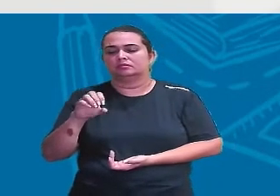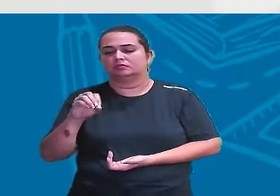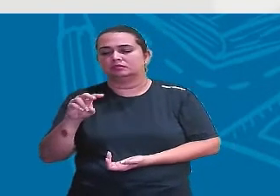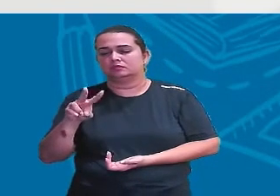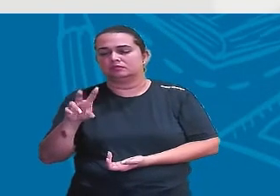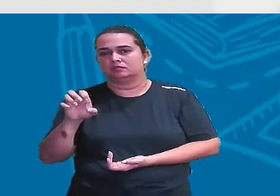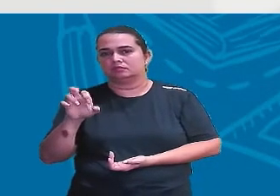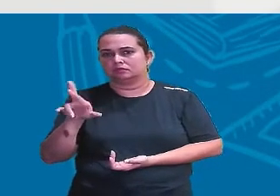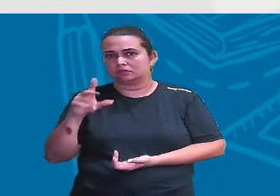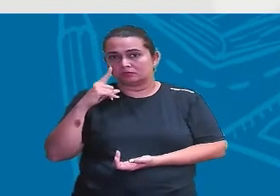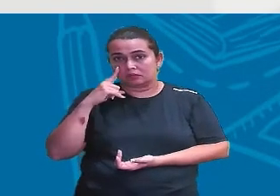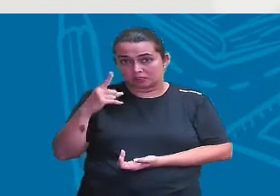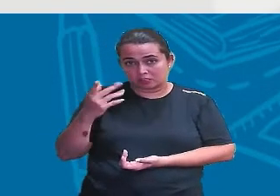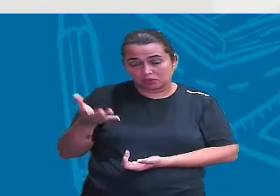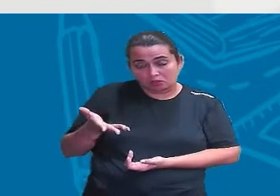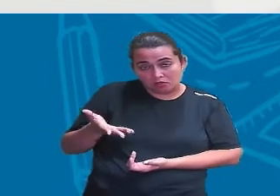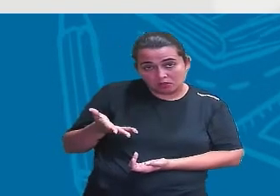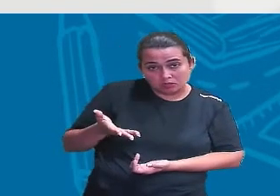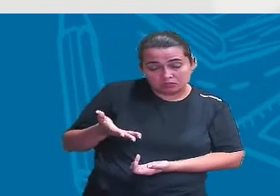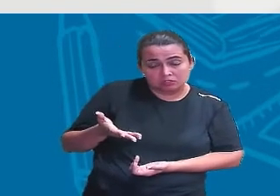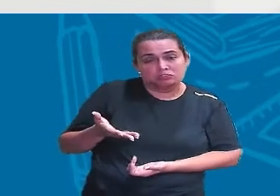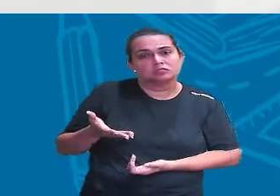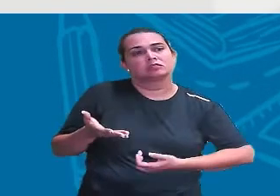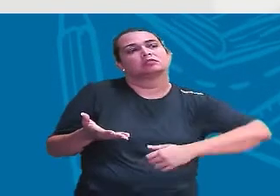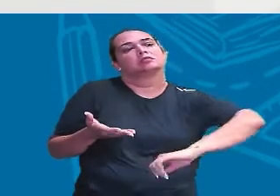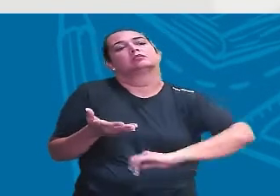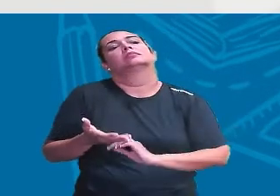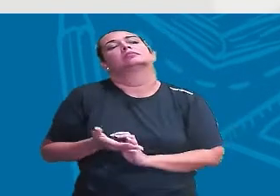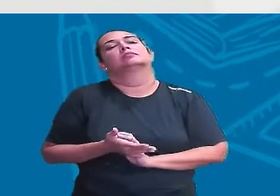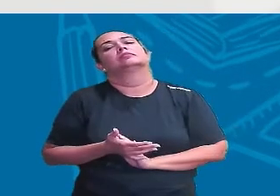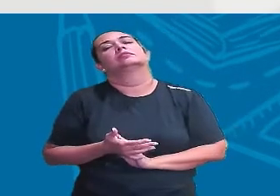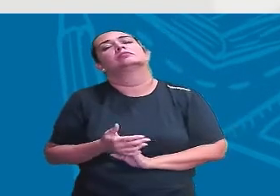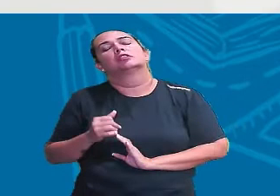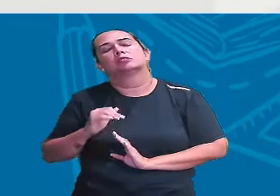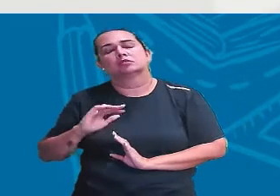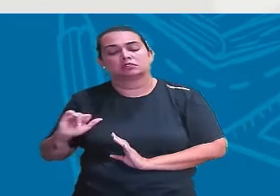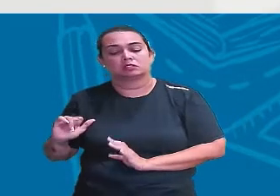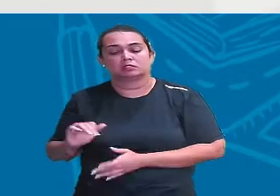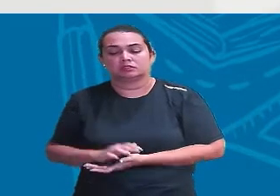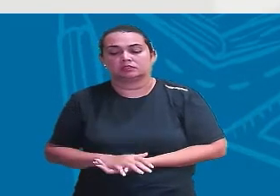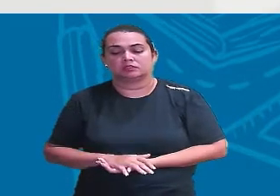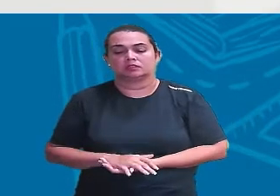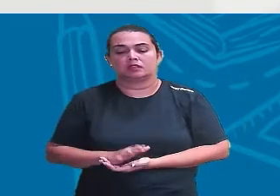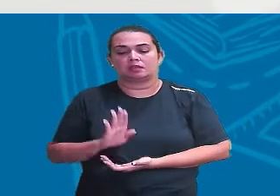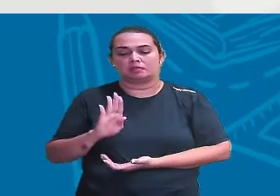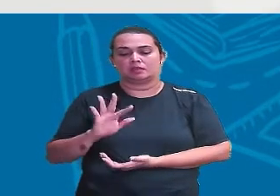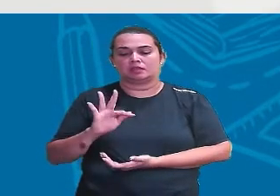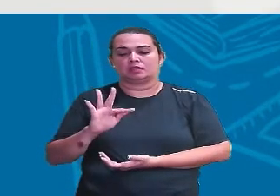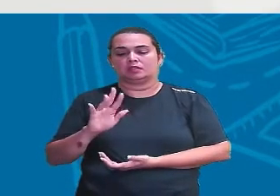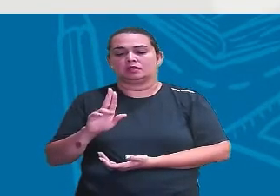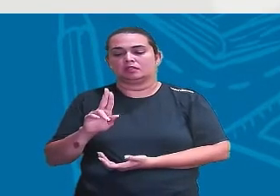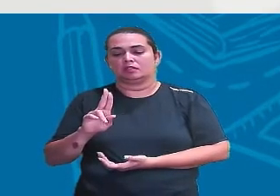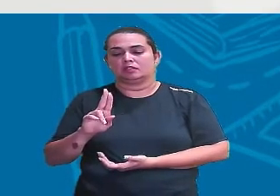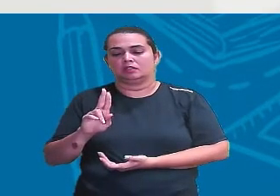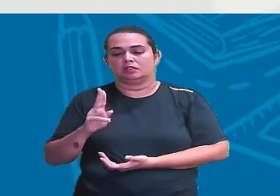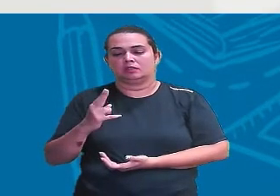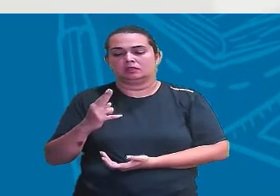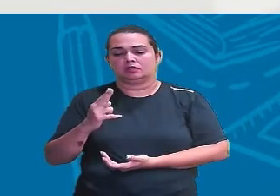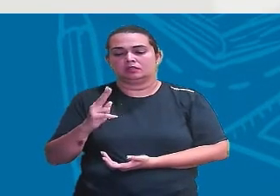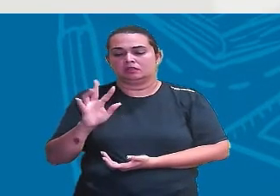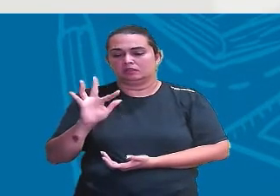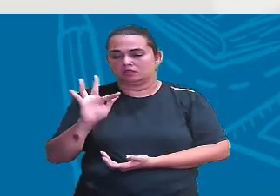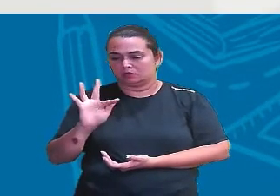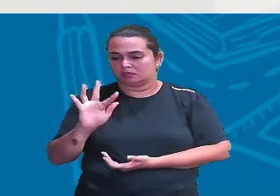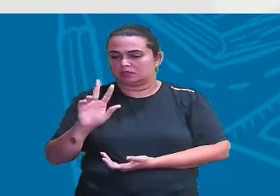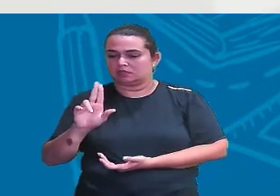palavra dentro do nosso conteúdo? Se viram, já vai descartando. A letra B. Furthermore. Vocês viram